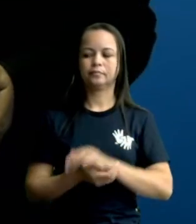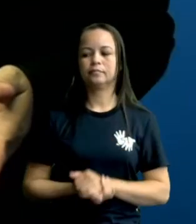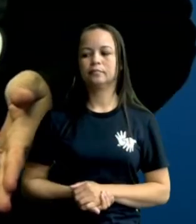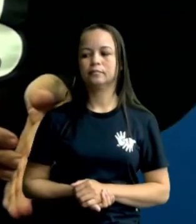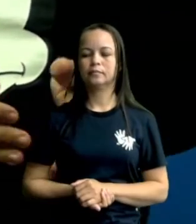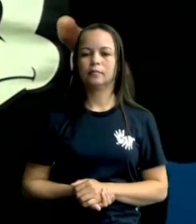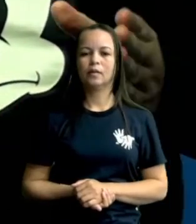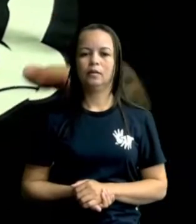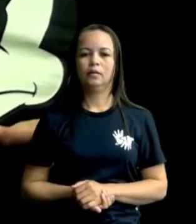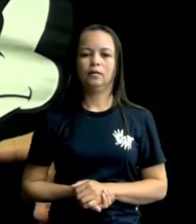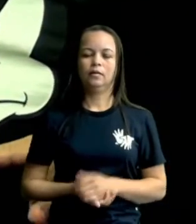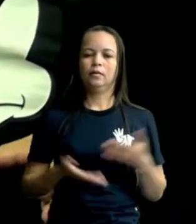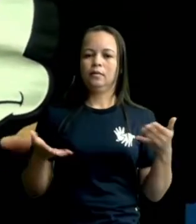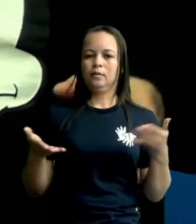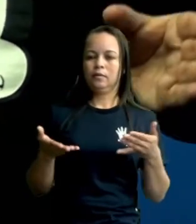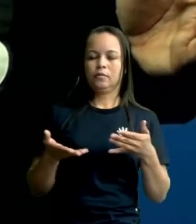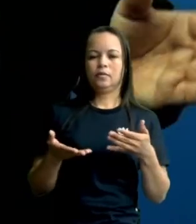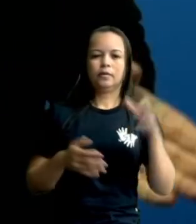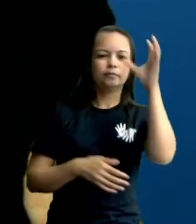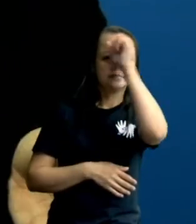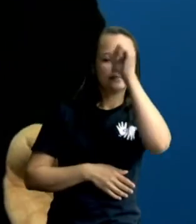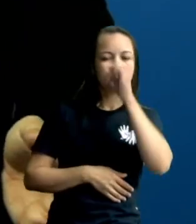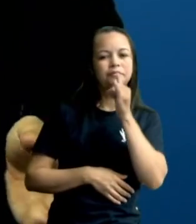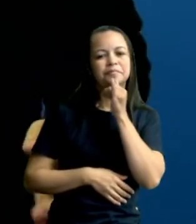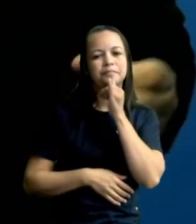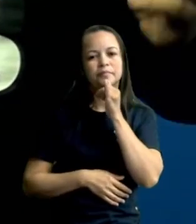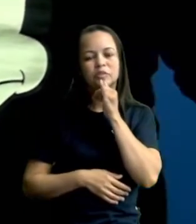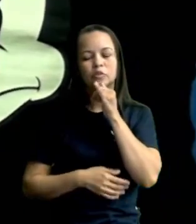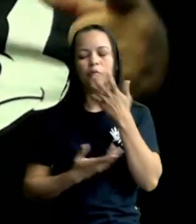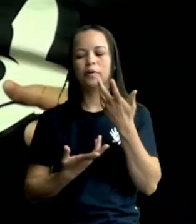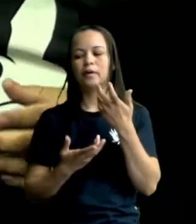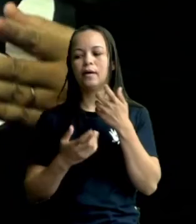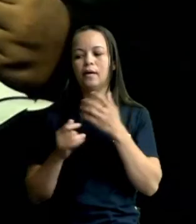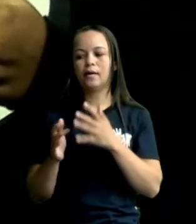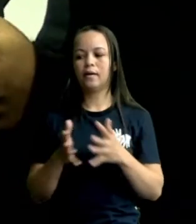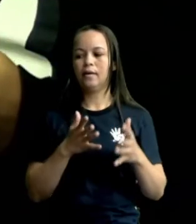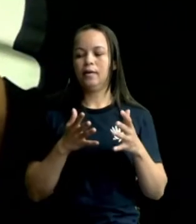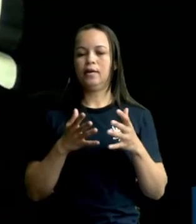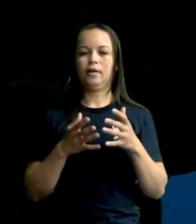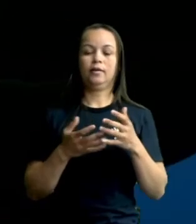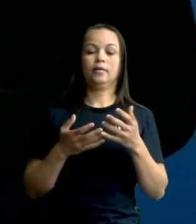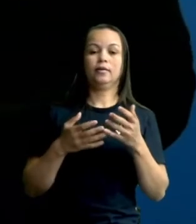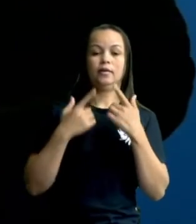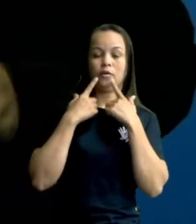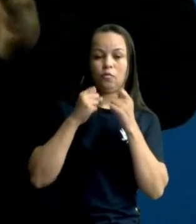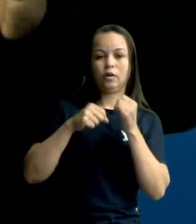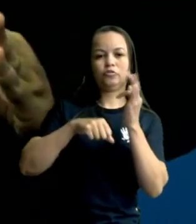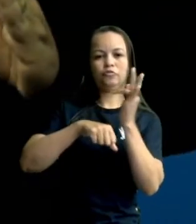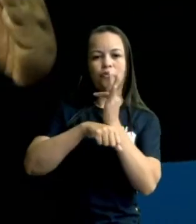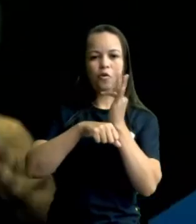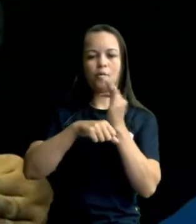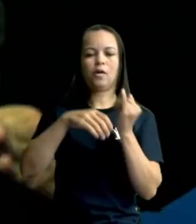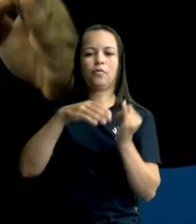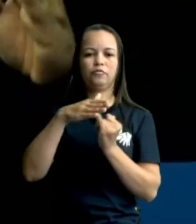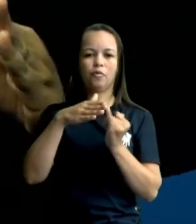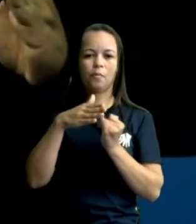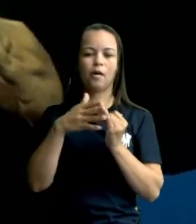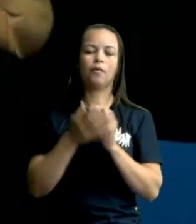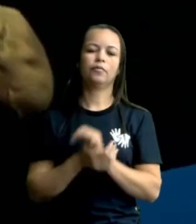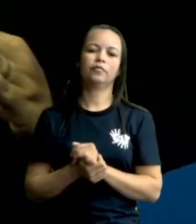Já agora que aprendemos exemplos sobre a linguagem formal e exemplos sobre a linguagem formal, vamos para